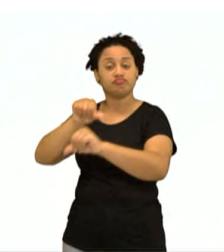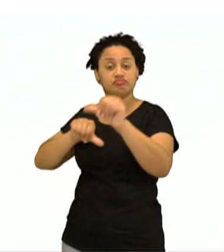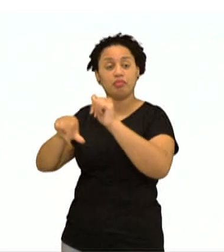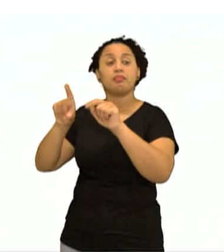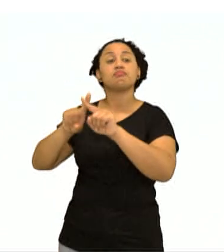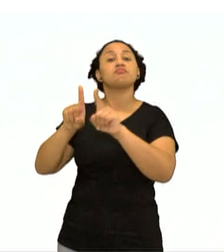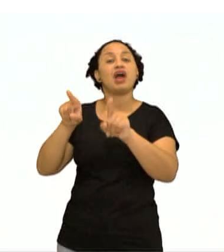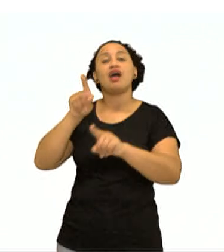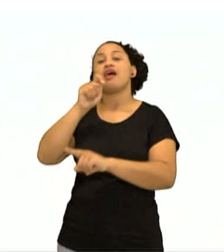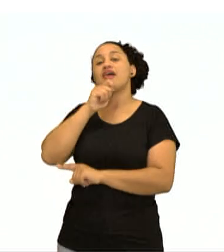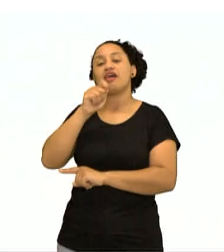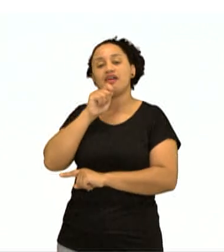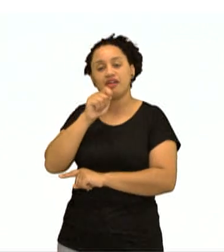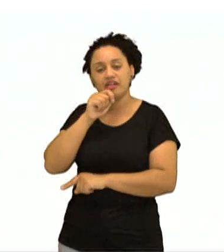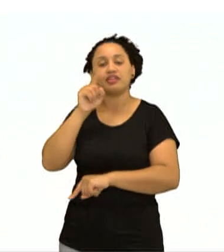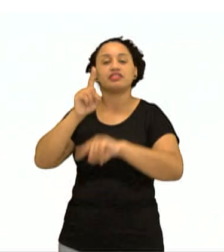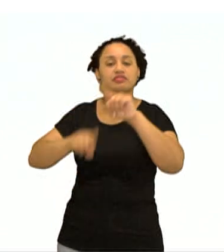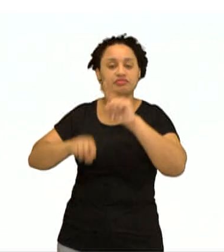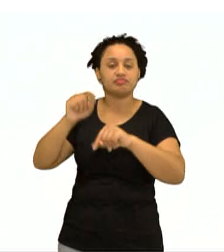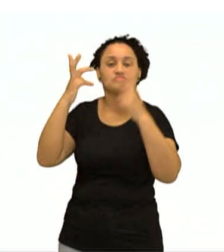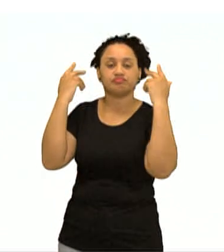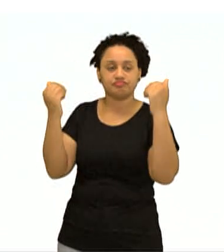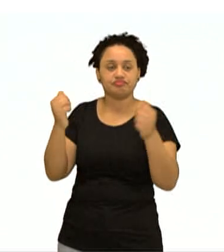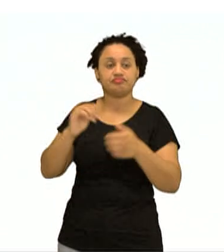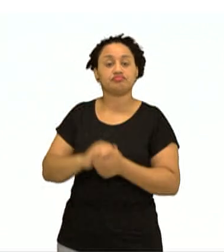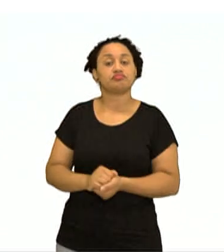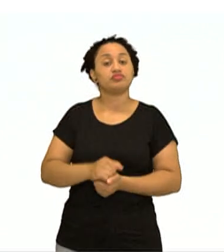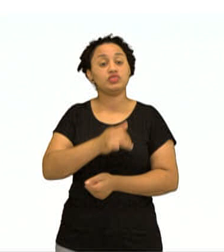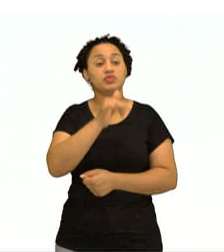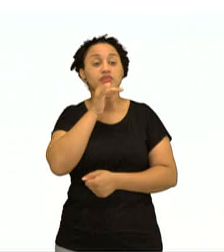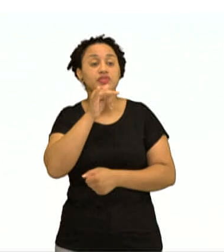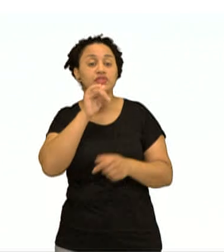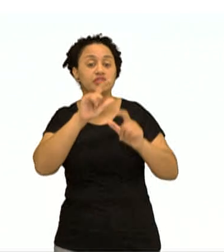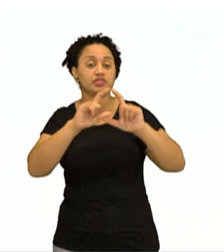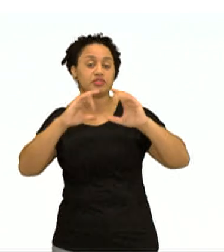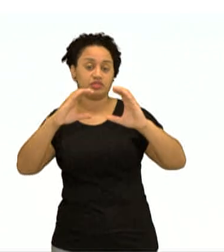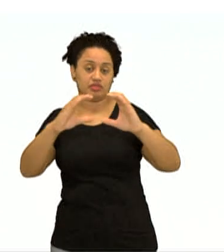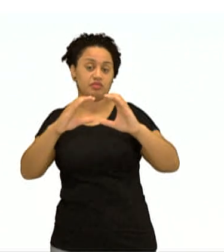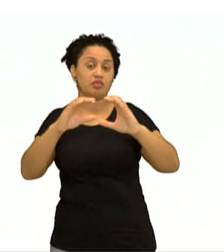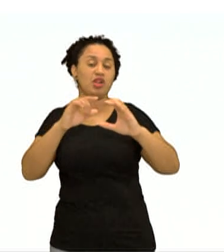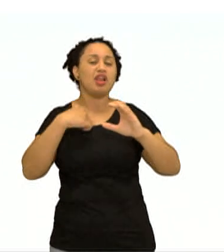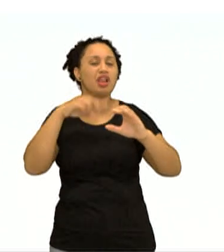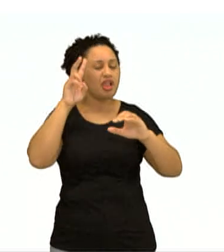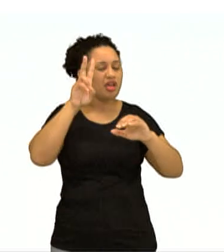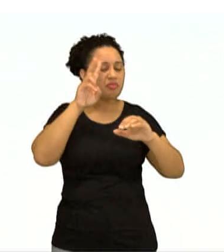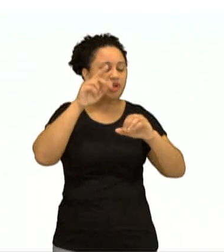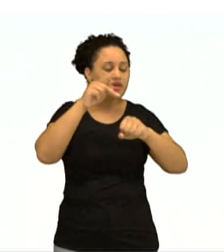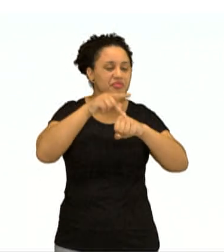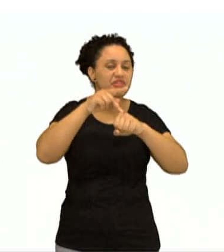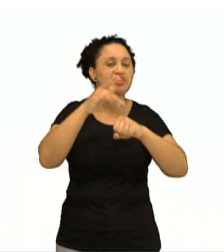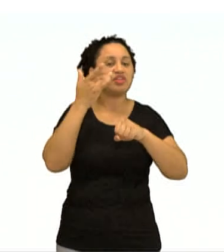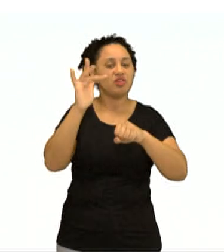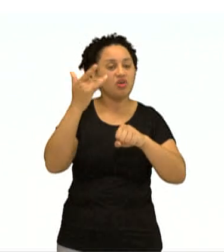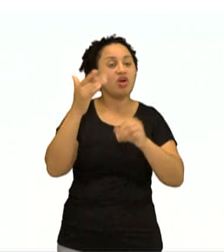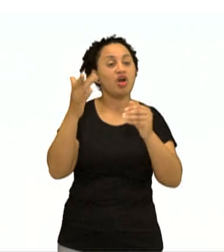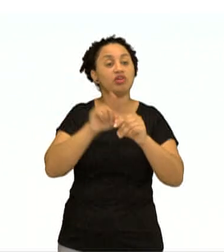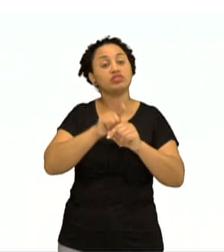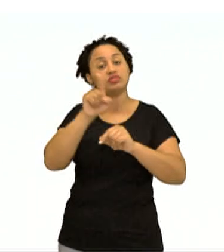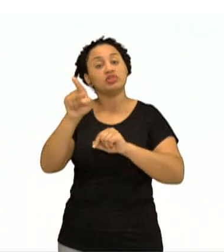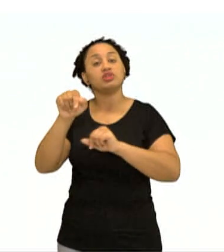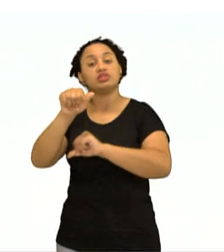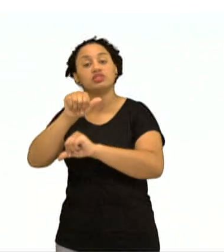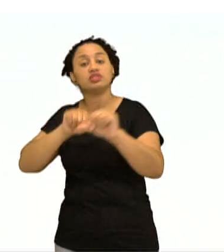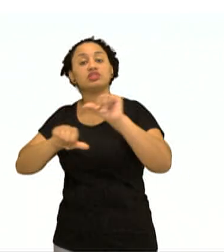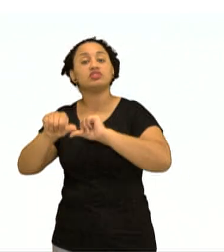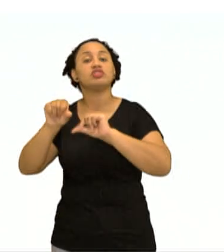ainda continua sendo natural. O exemplo do meio, lembra da pepita do ouro? Agora foi levada e foi transformada